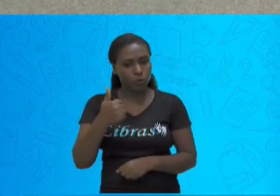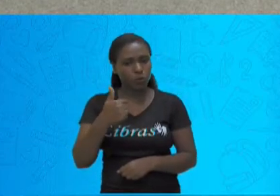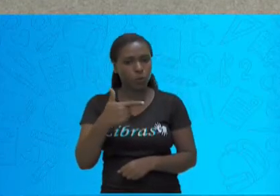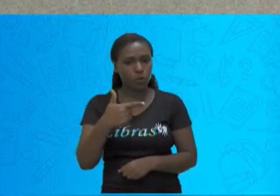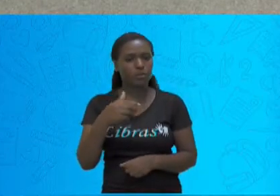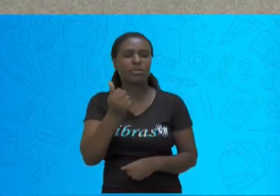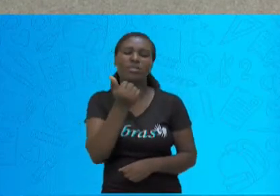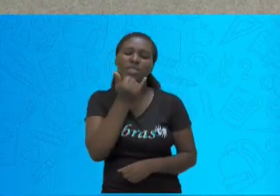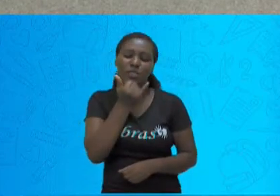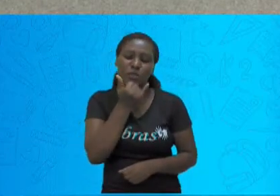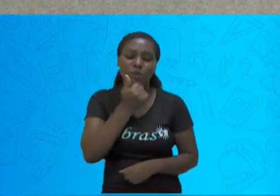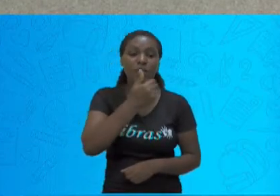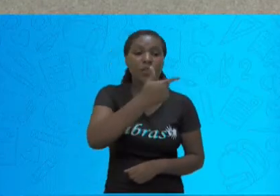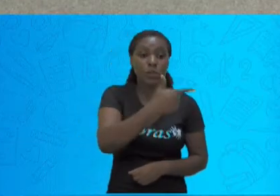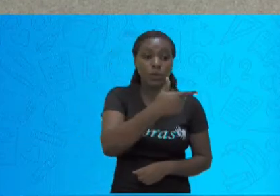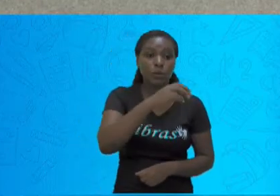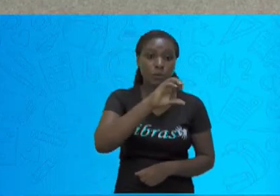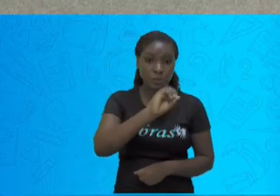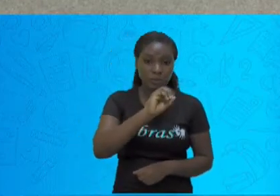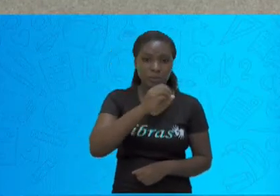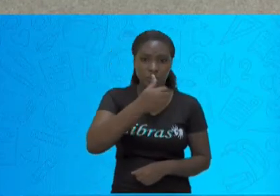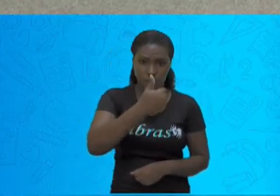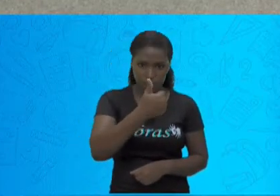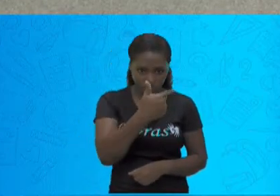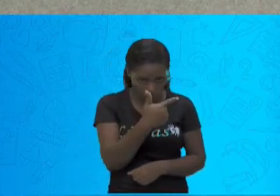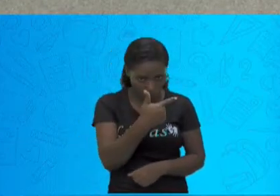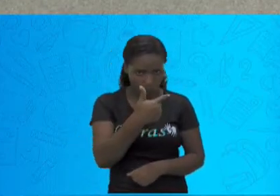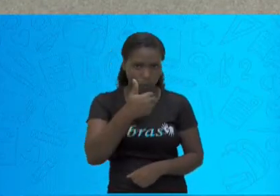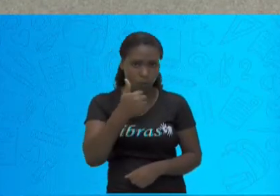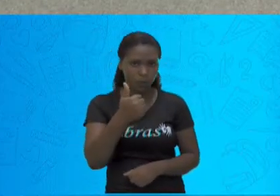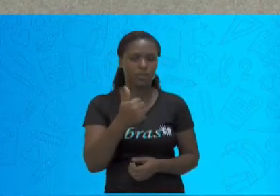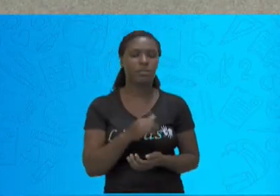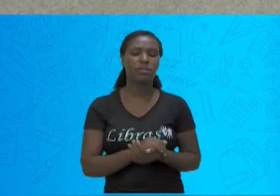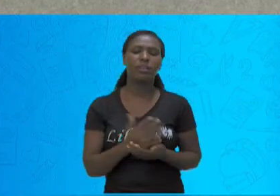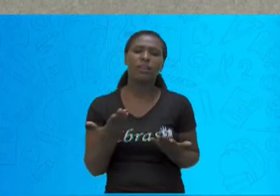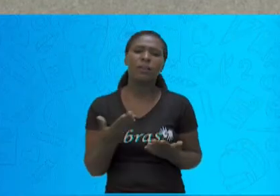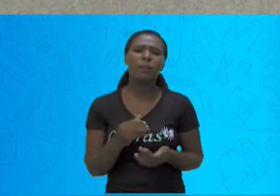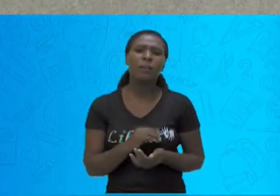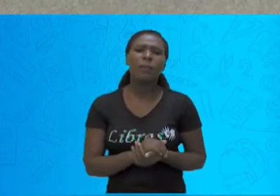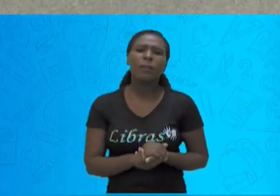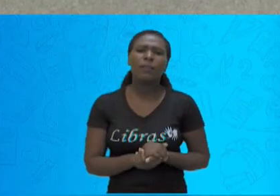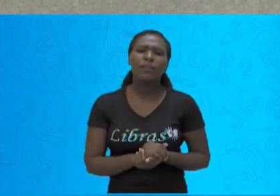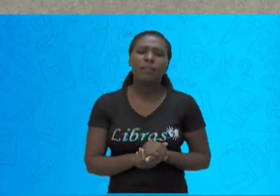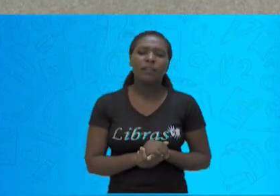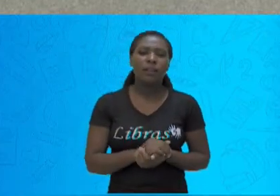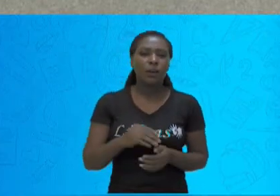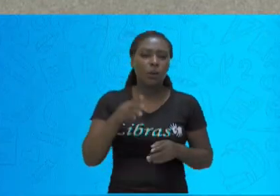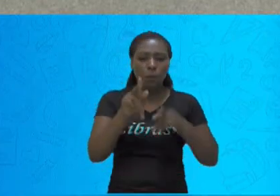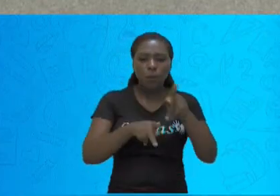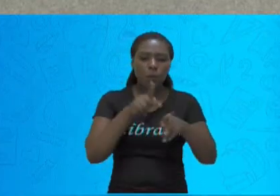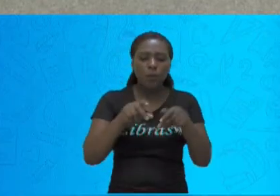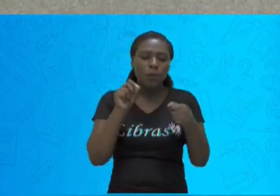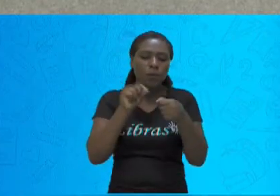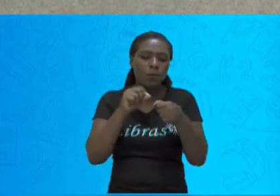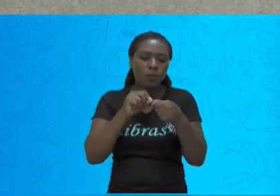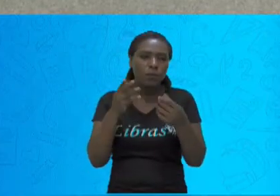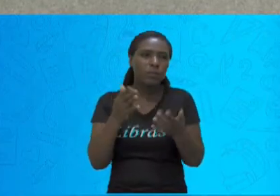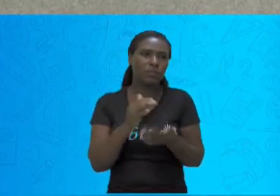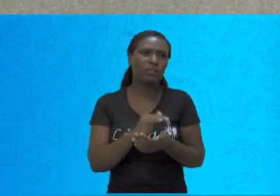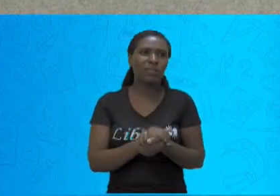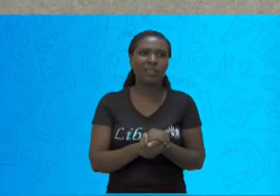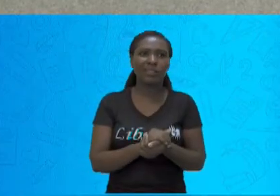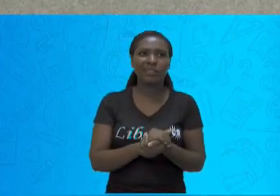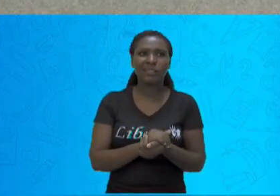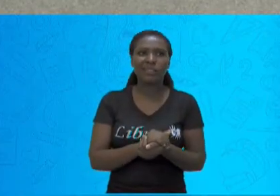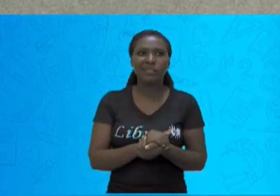que os arqueólogos acharam até então, e como era o último calendário que eles têm notícia